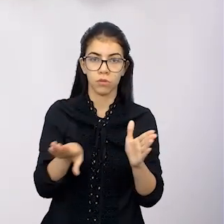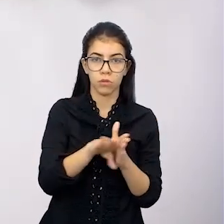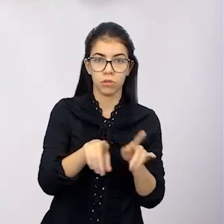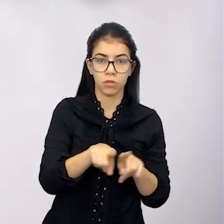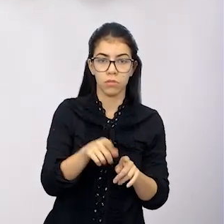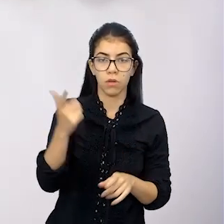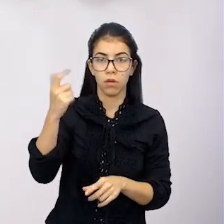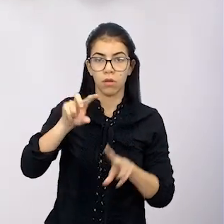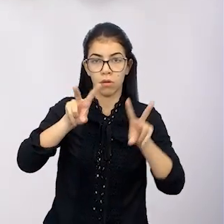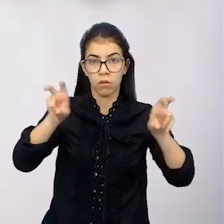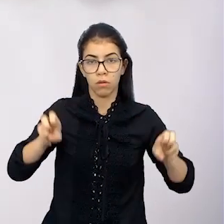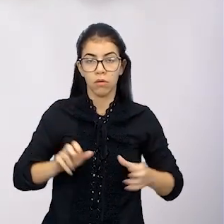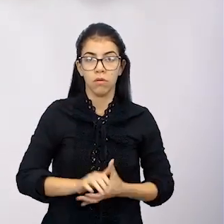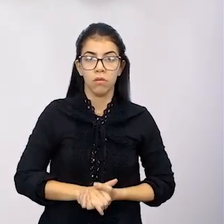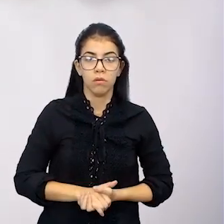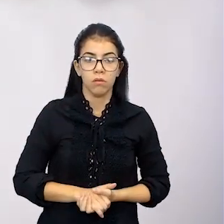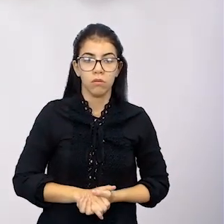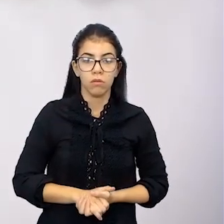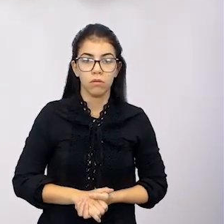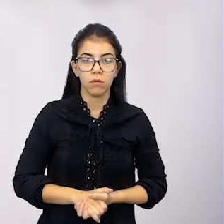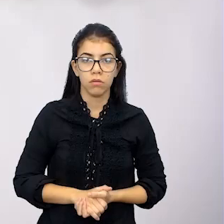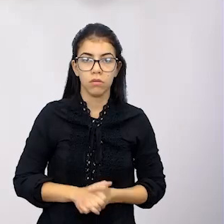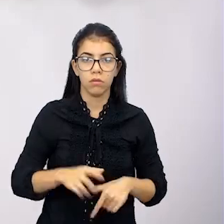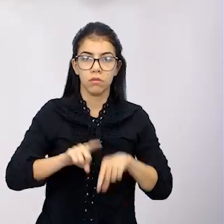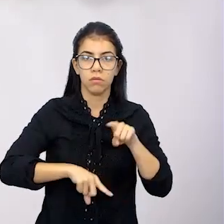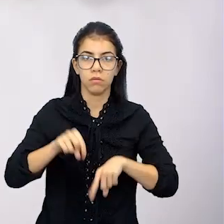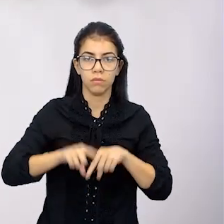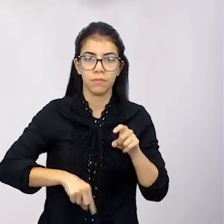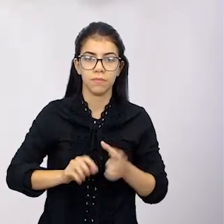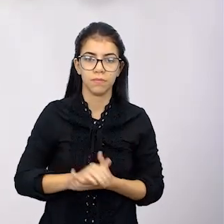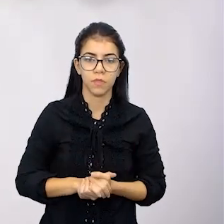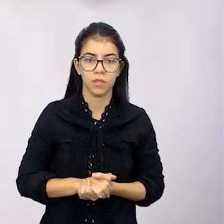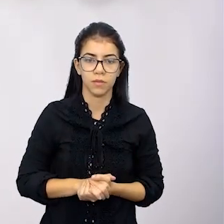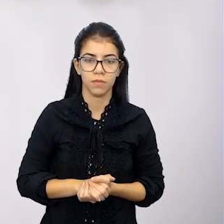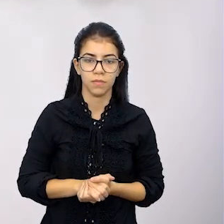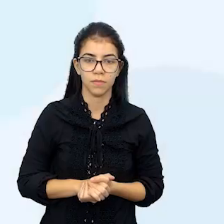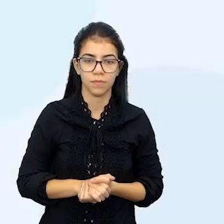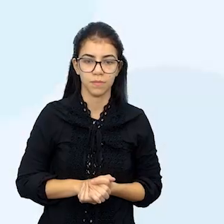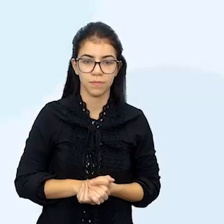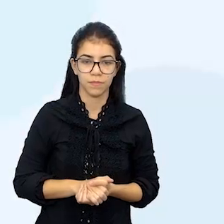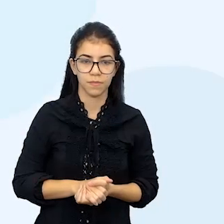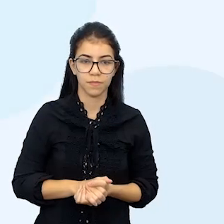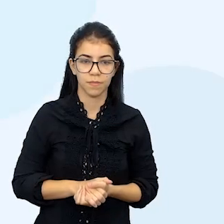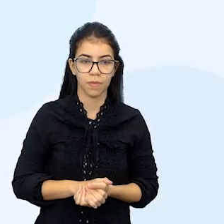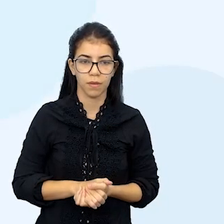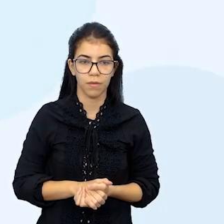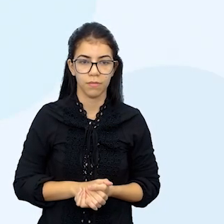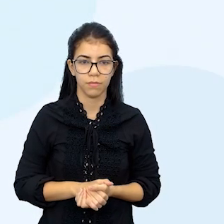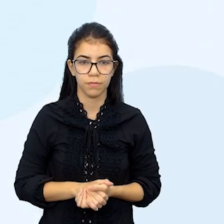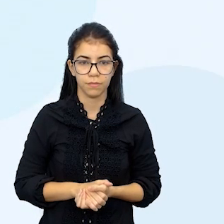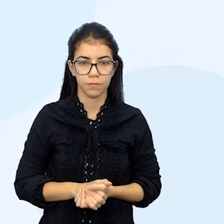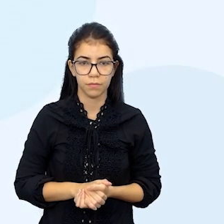então o assunto, né, do marco legal de hoje, que é fronteiras legais e simbólicas, né?